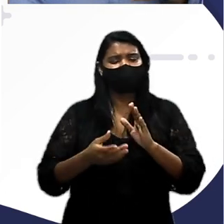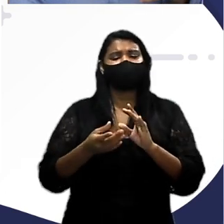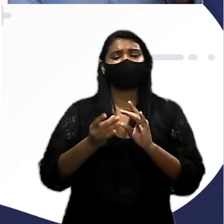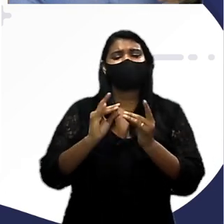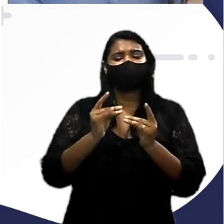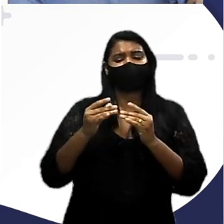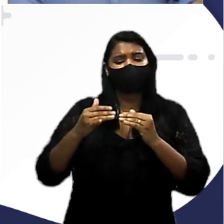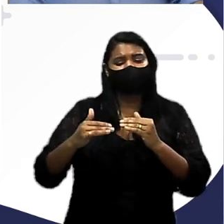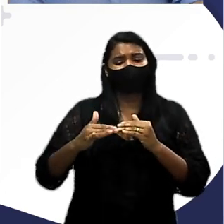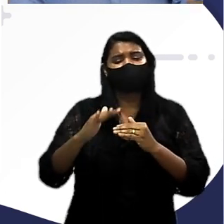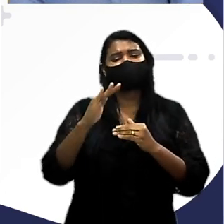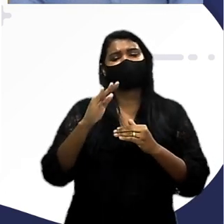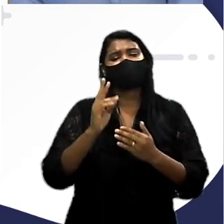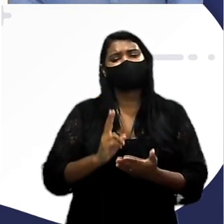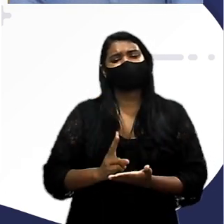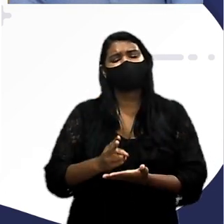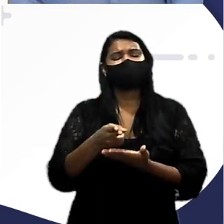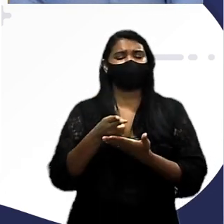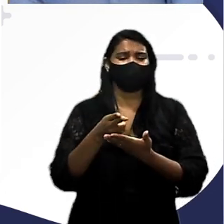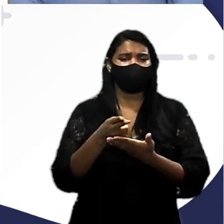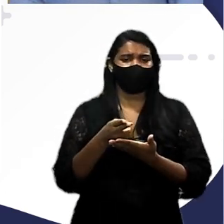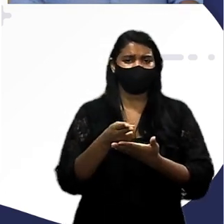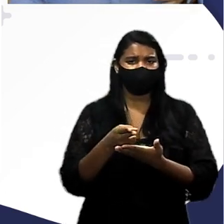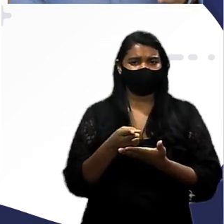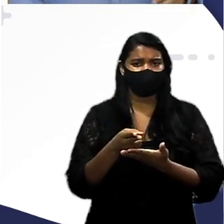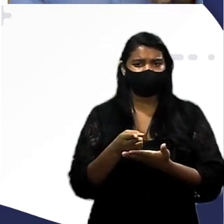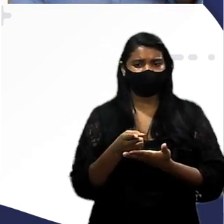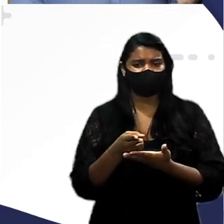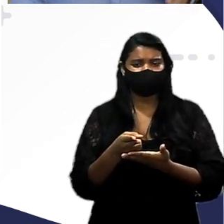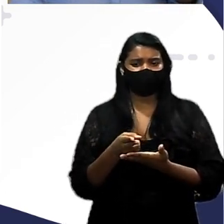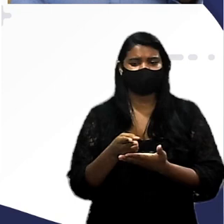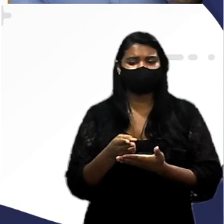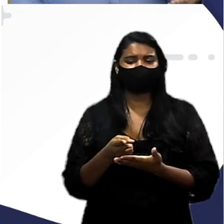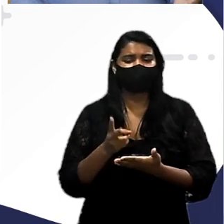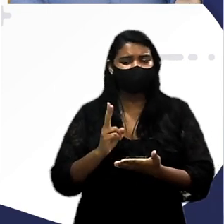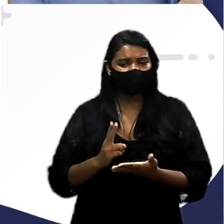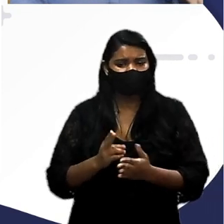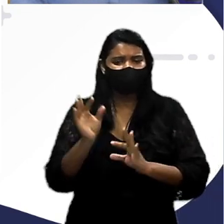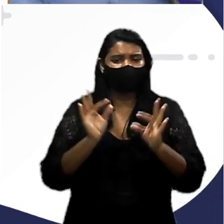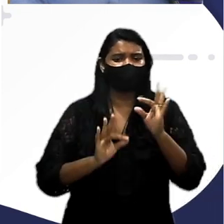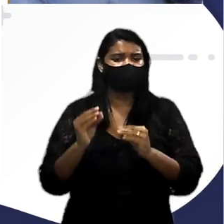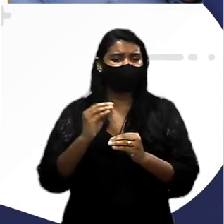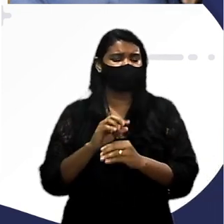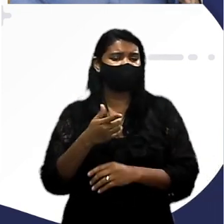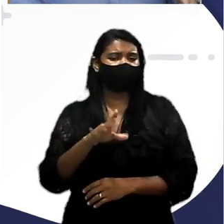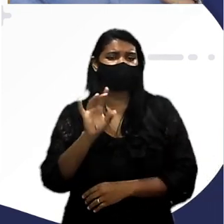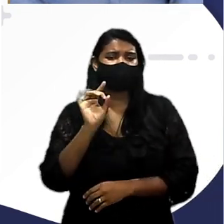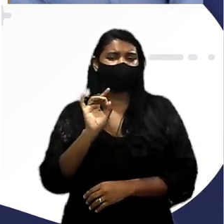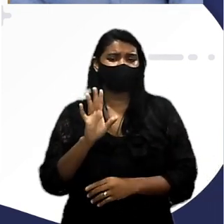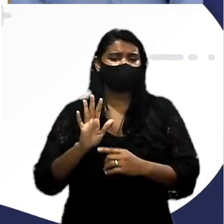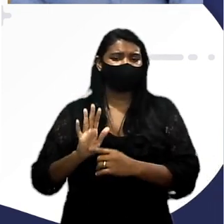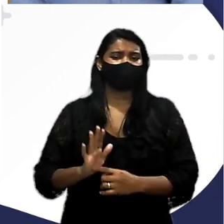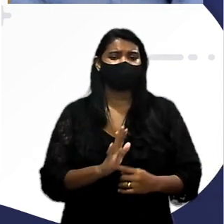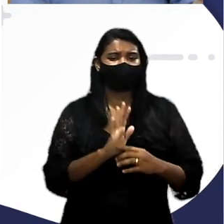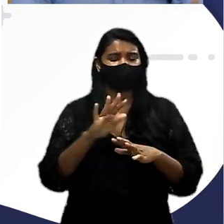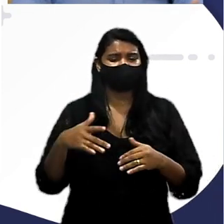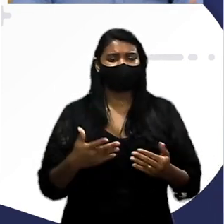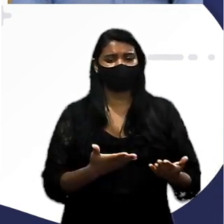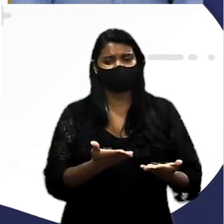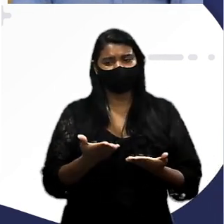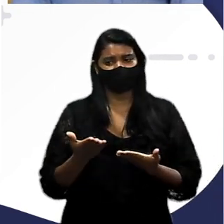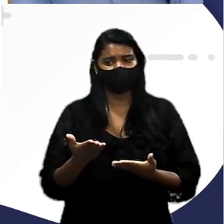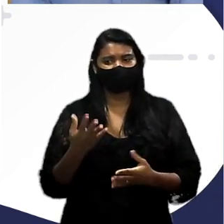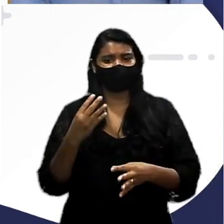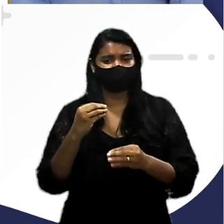é continuada, o nome já está dizendo. Então essa formação continuada não só traz benefício